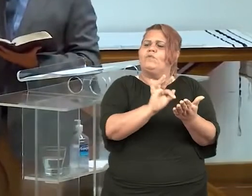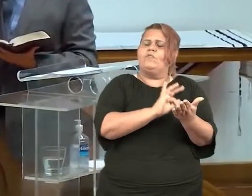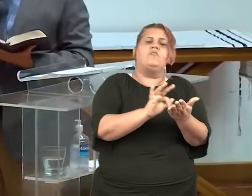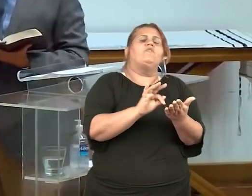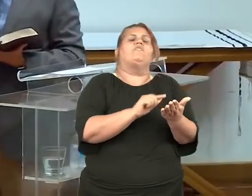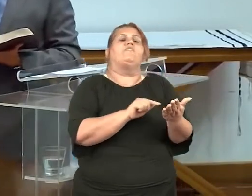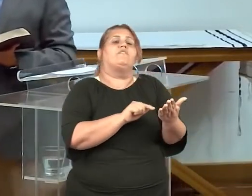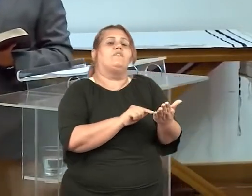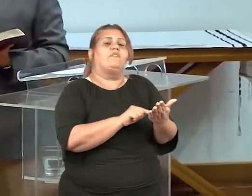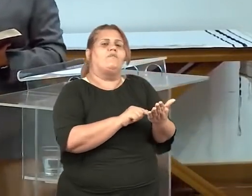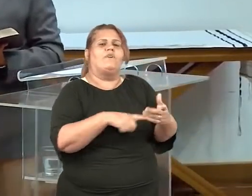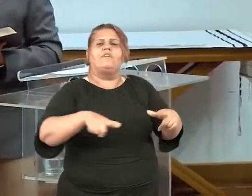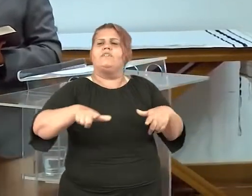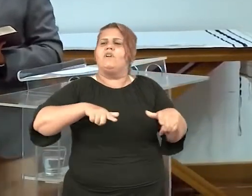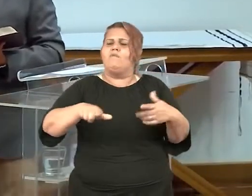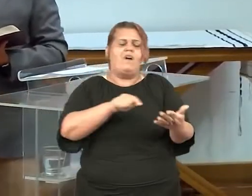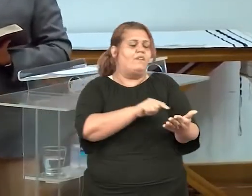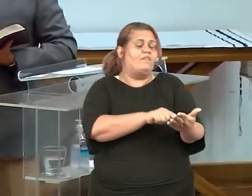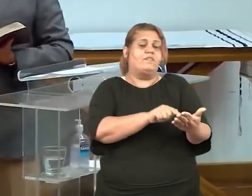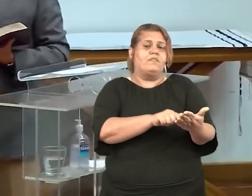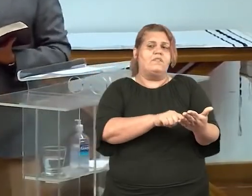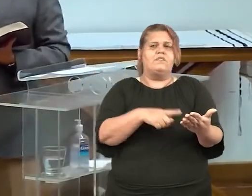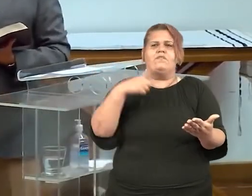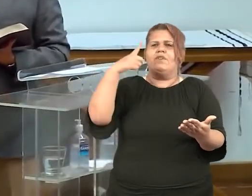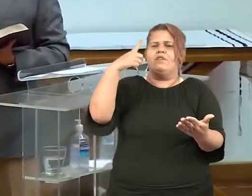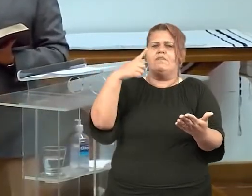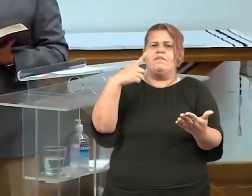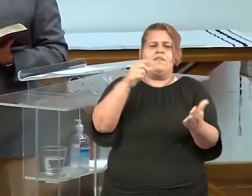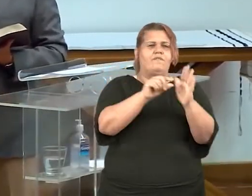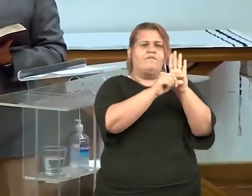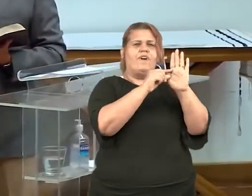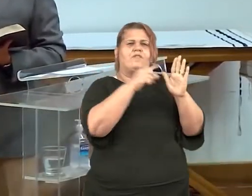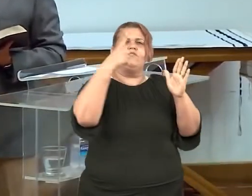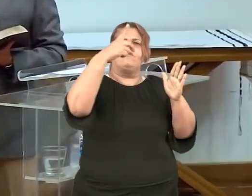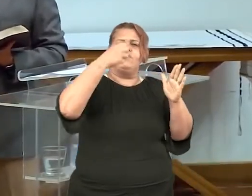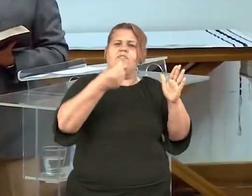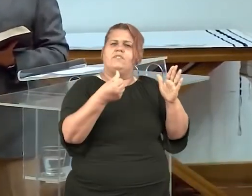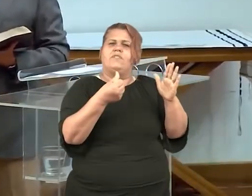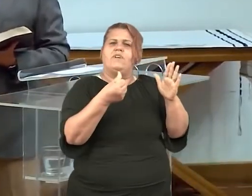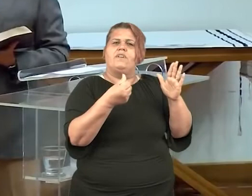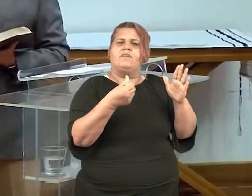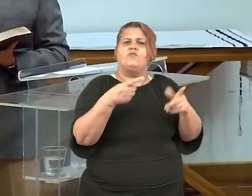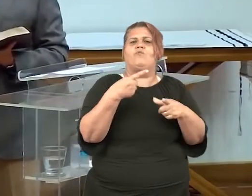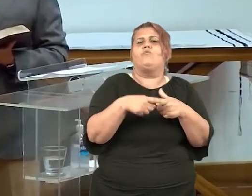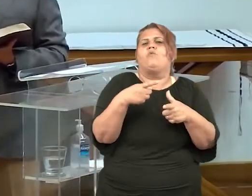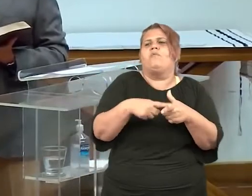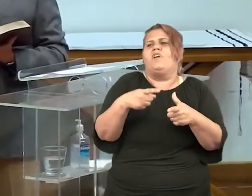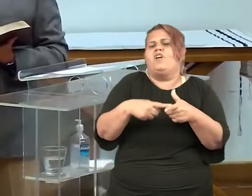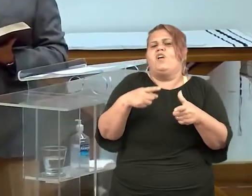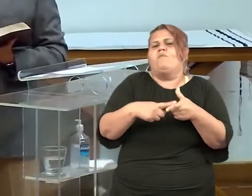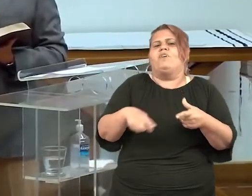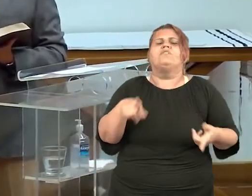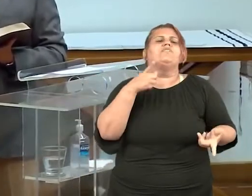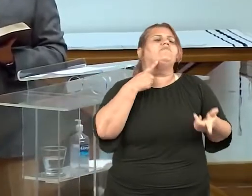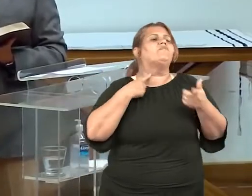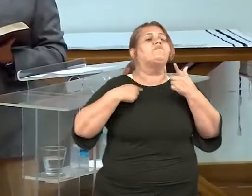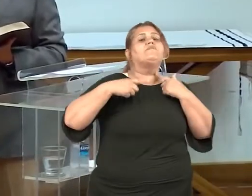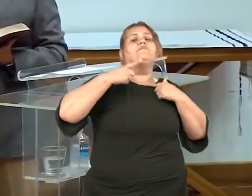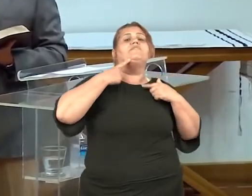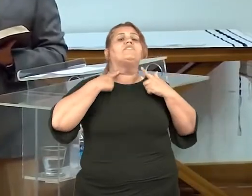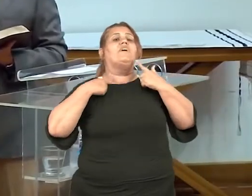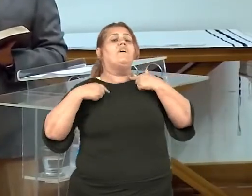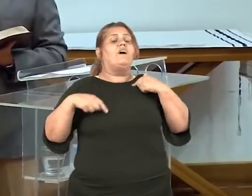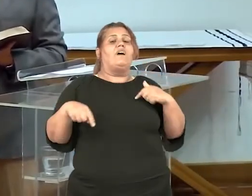quando ele trabalha no verso 16, o problema da jactância, e